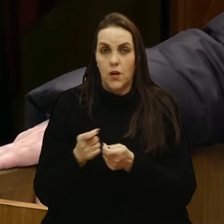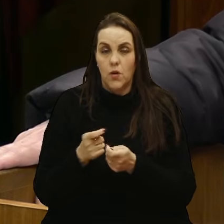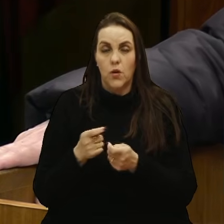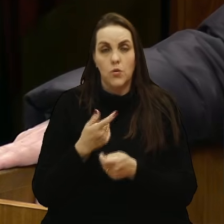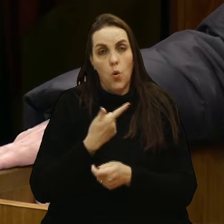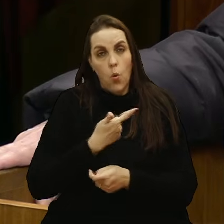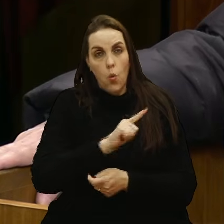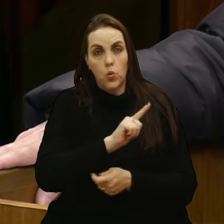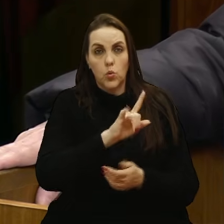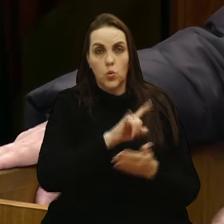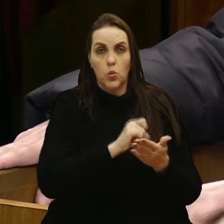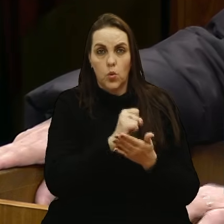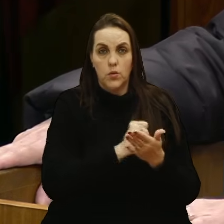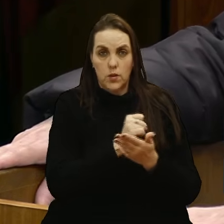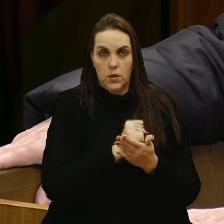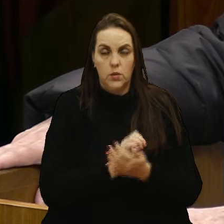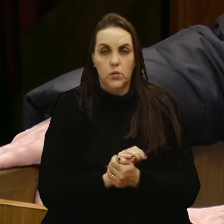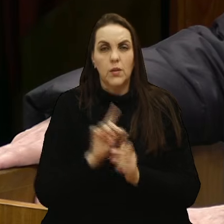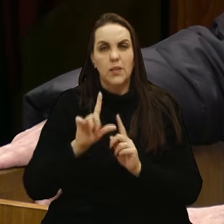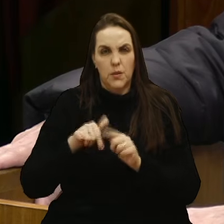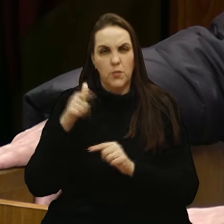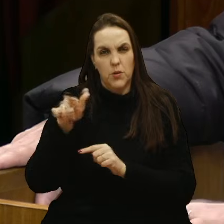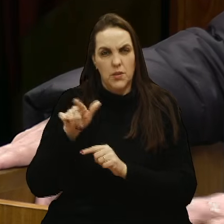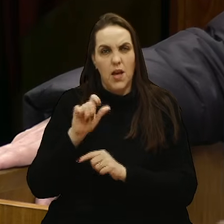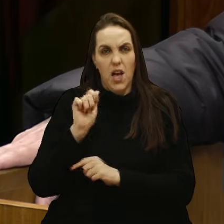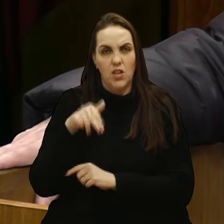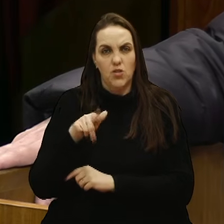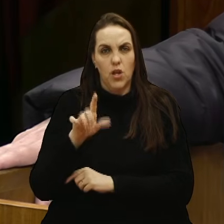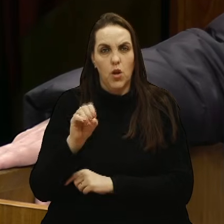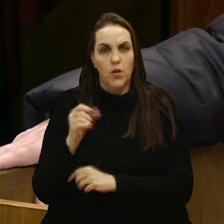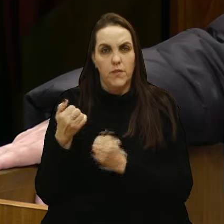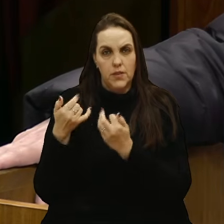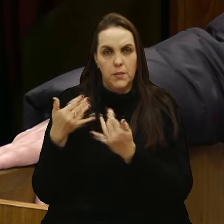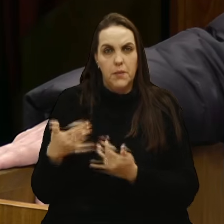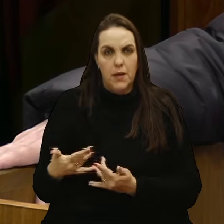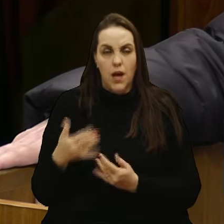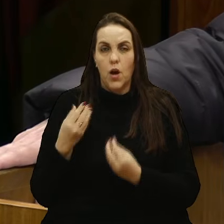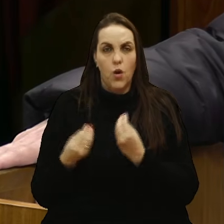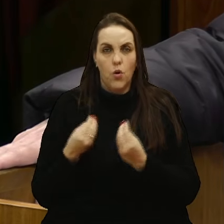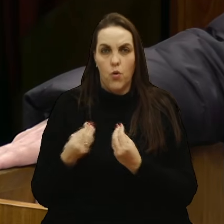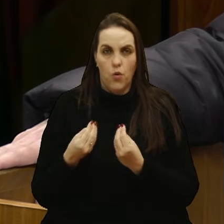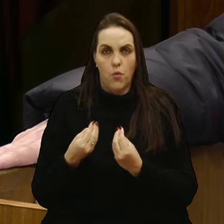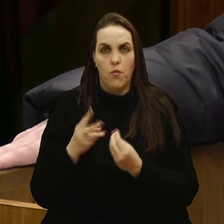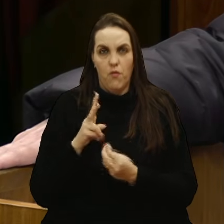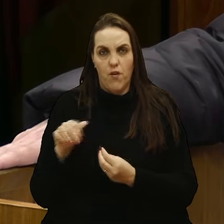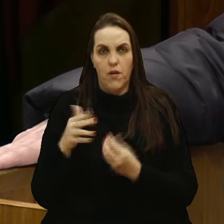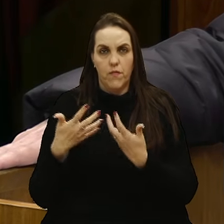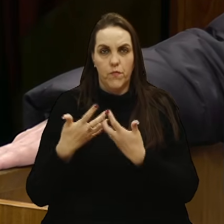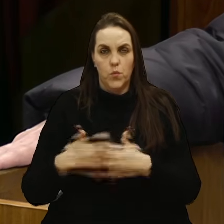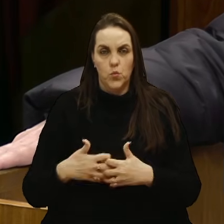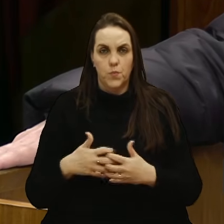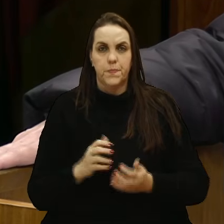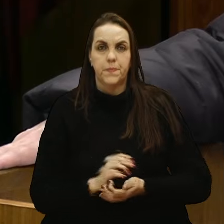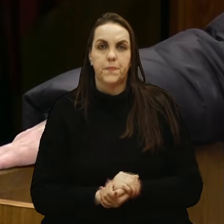contrato. Depois o Ângelo vai explicar como é que isso iria funcionar.